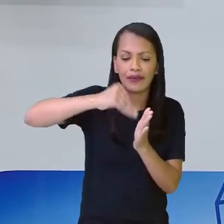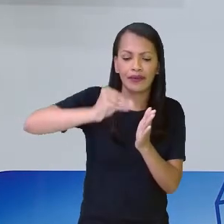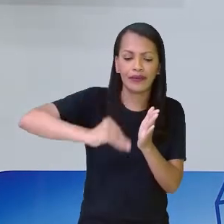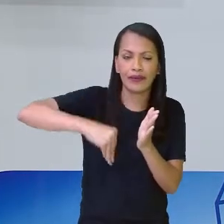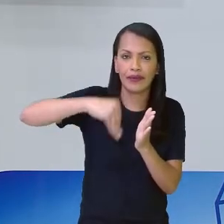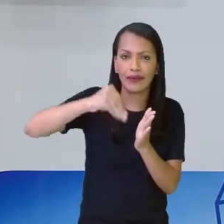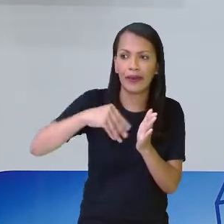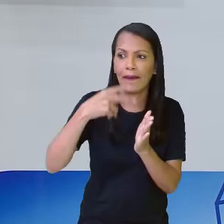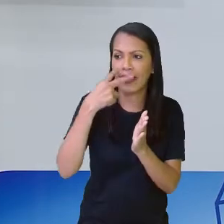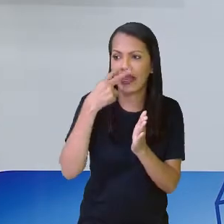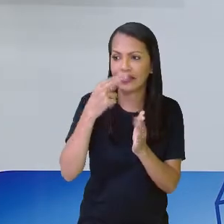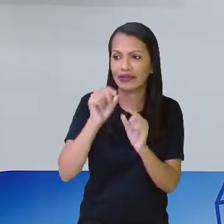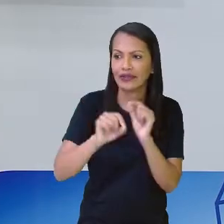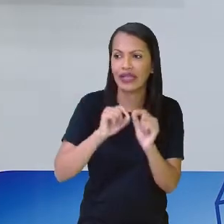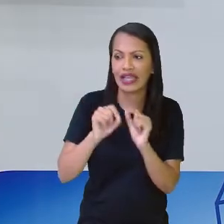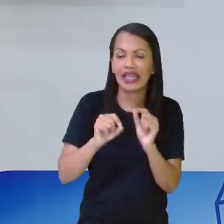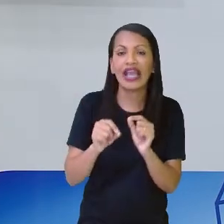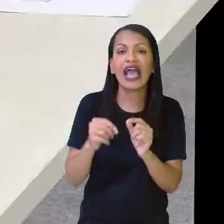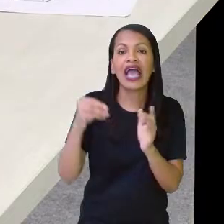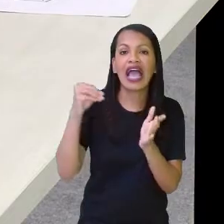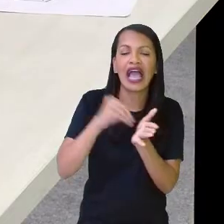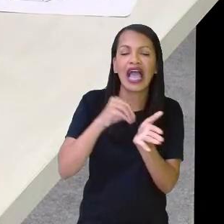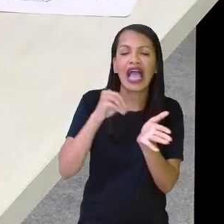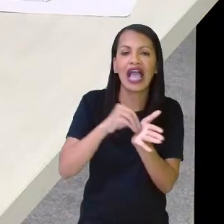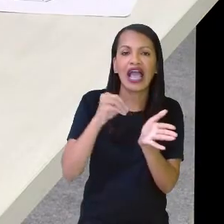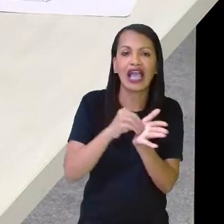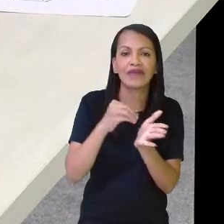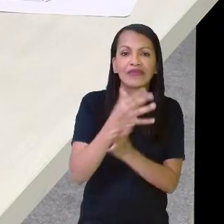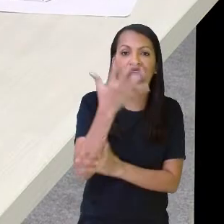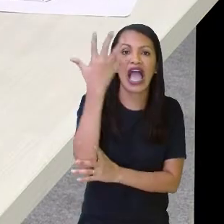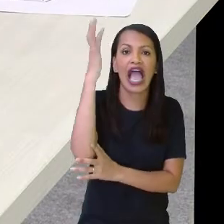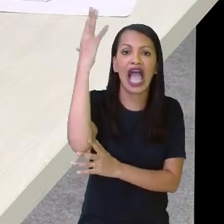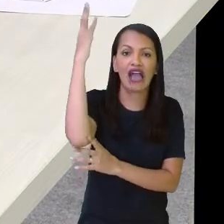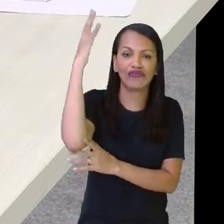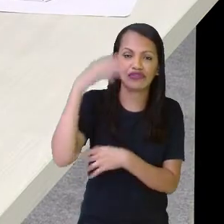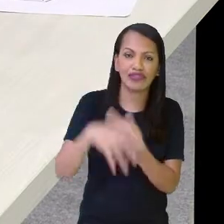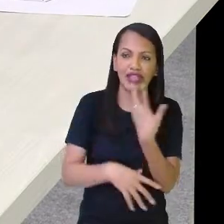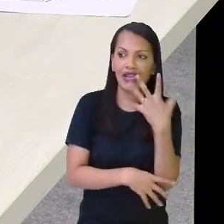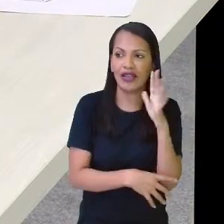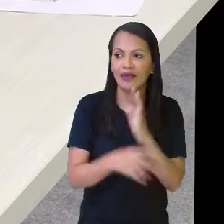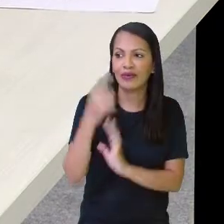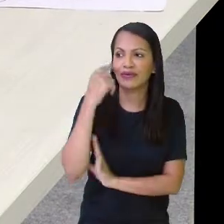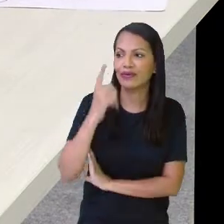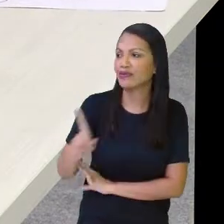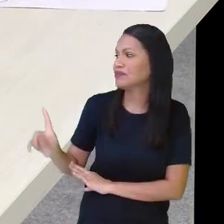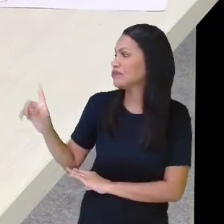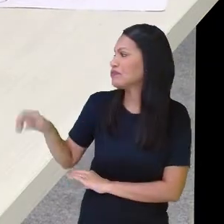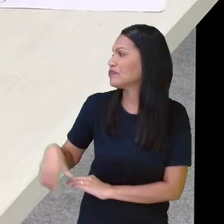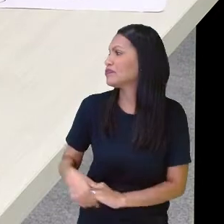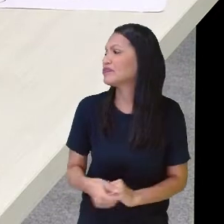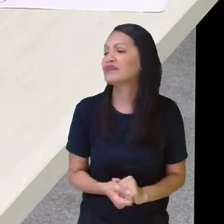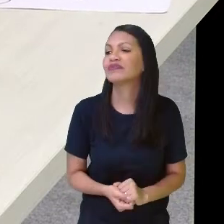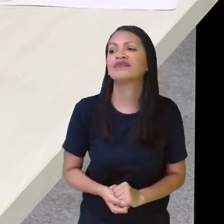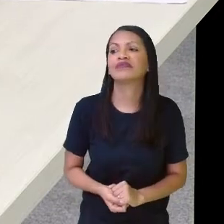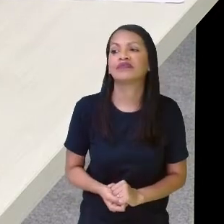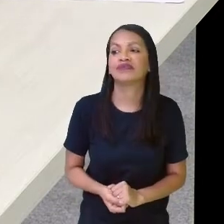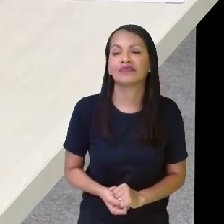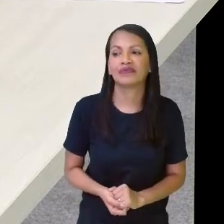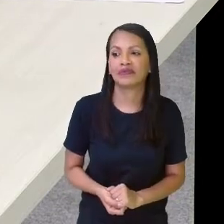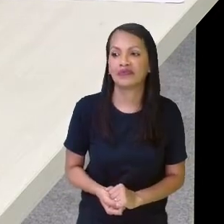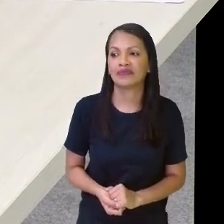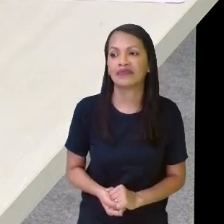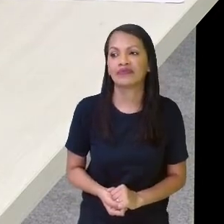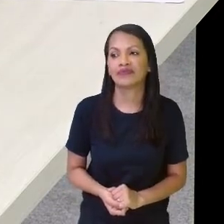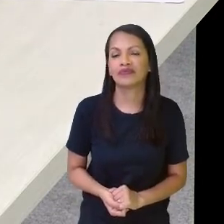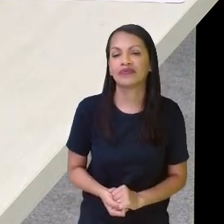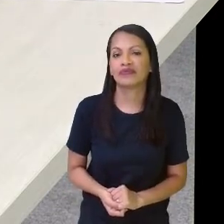as árvores. As árvores aqui da minha comunidade. Então, ó, vai ser assim, ó. Onde eu fiz o contorno aqui,